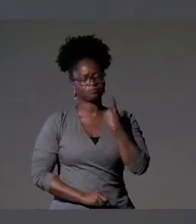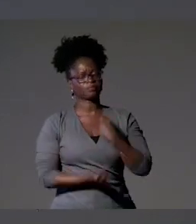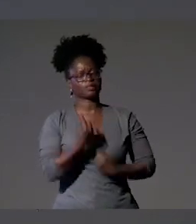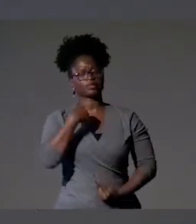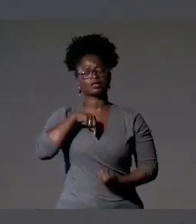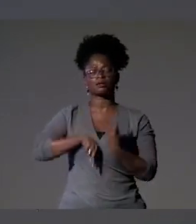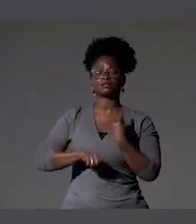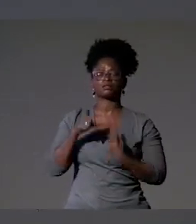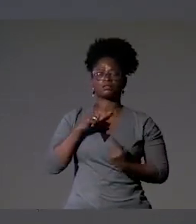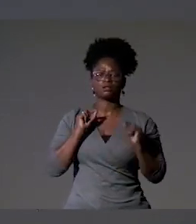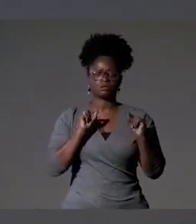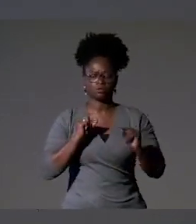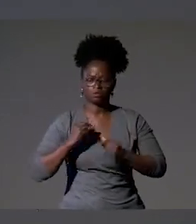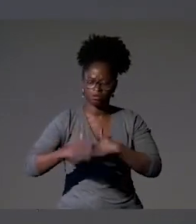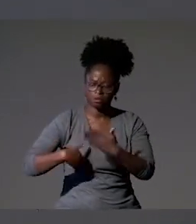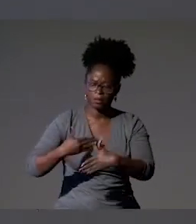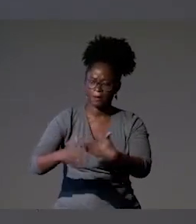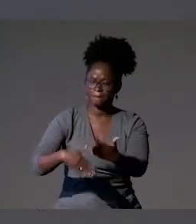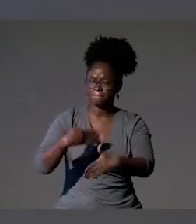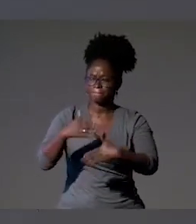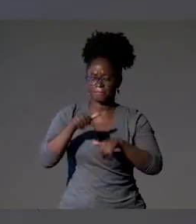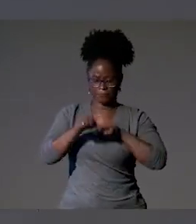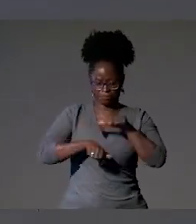variação grande ao longo do dia,